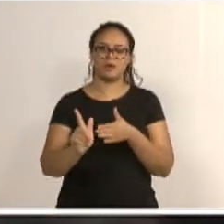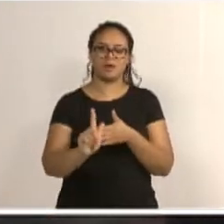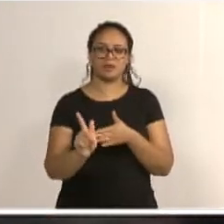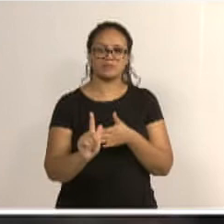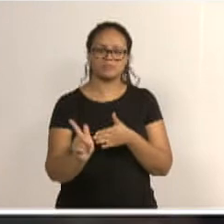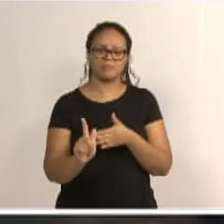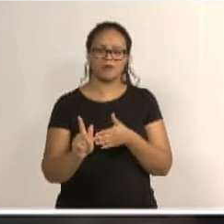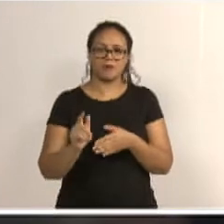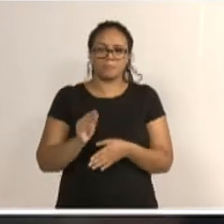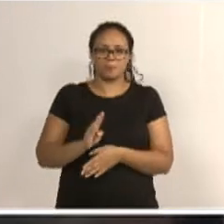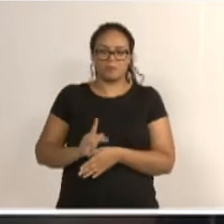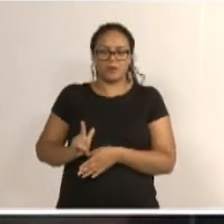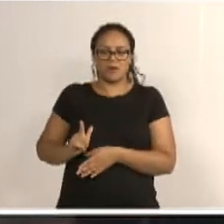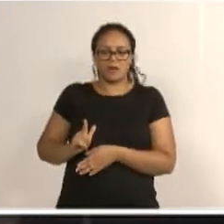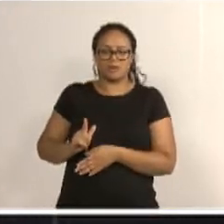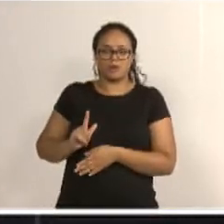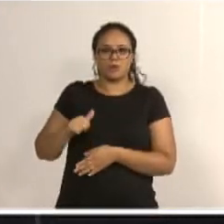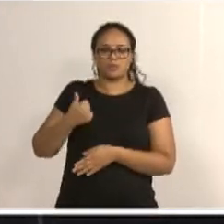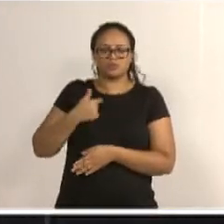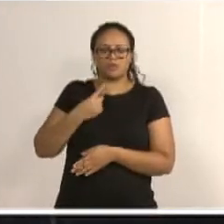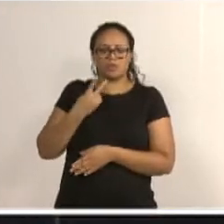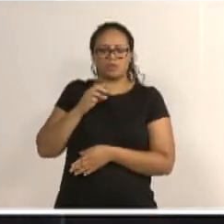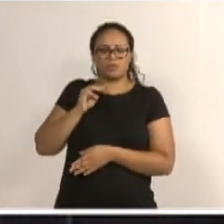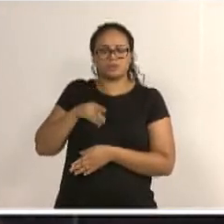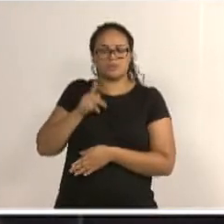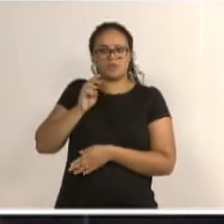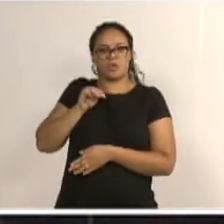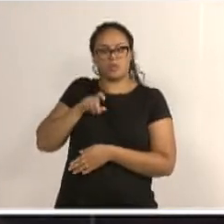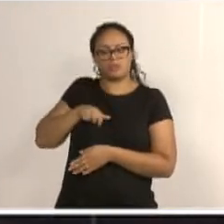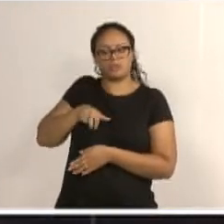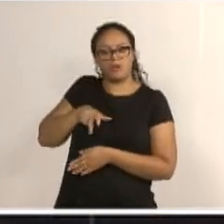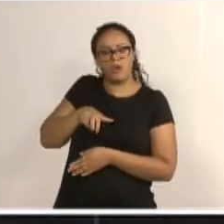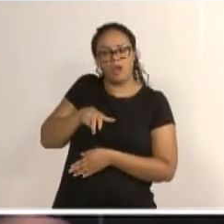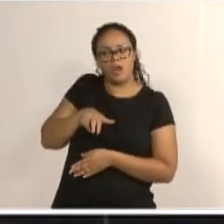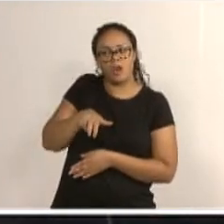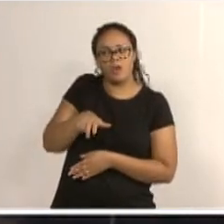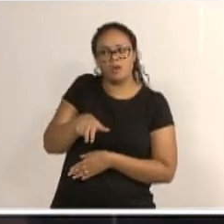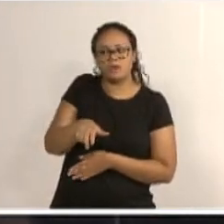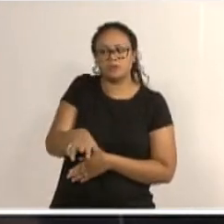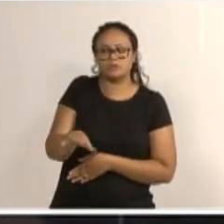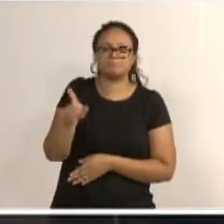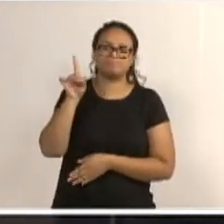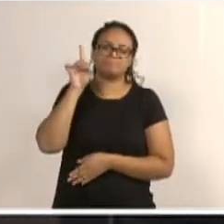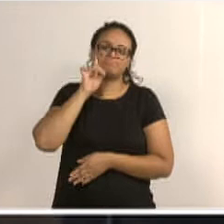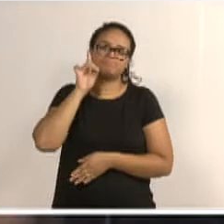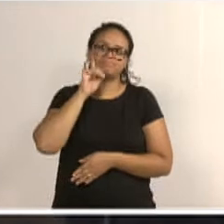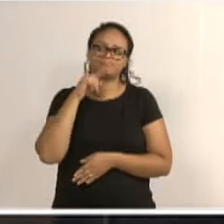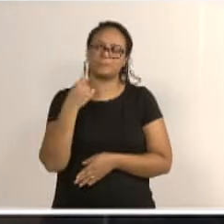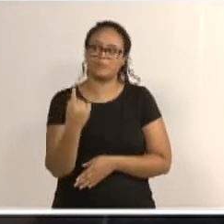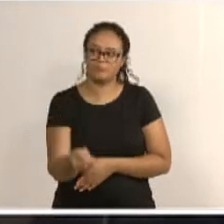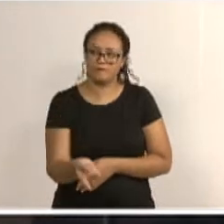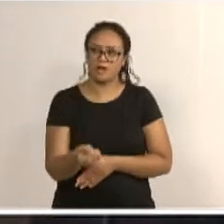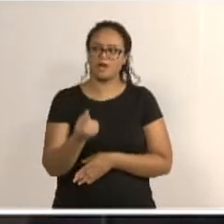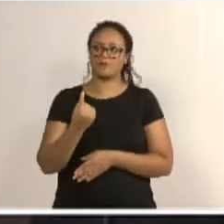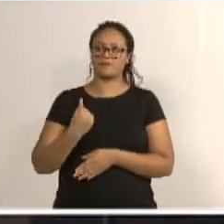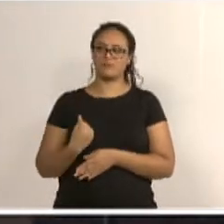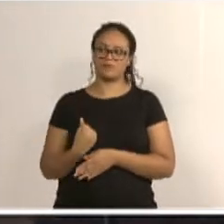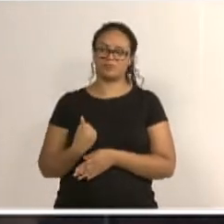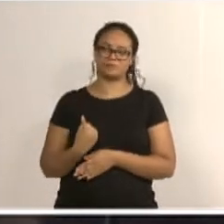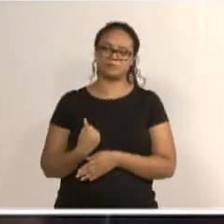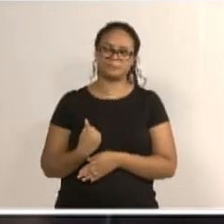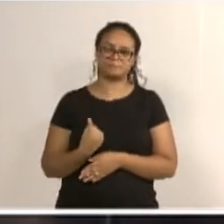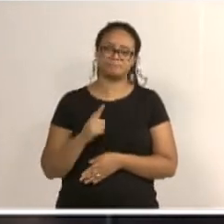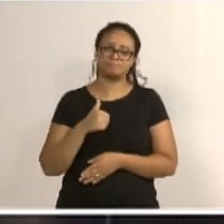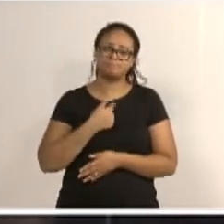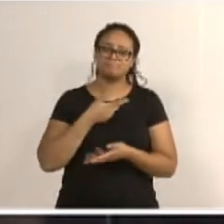km que temos que caminhar diariamente, ida e volta. Gostaríamos de solicitar, então, a AGIR ou ao CETERB, ou também